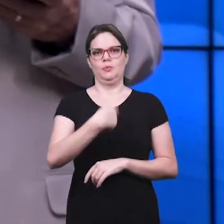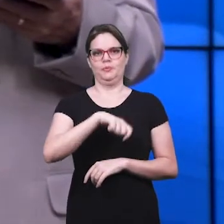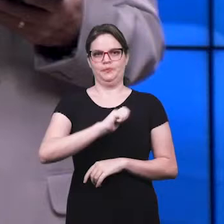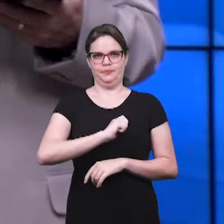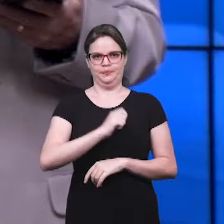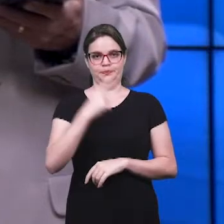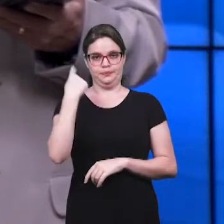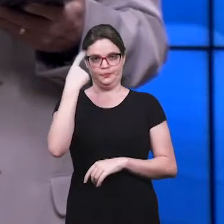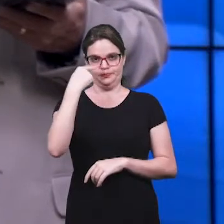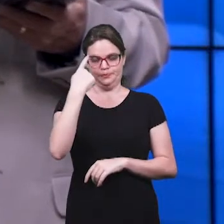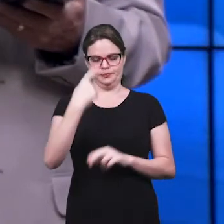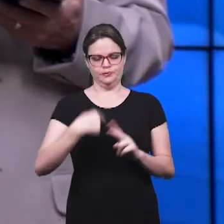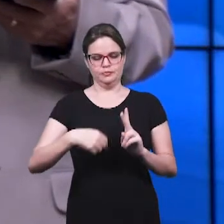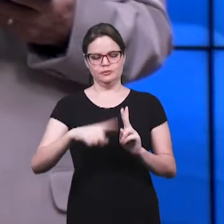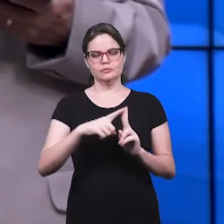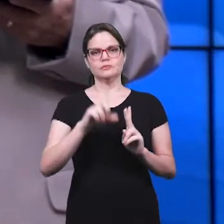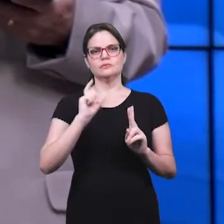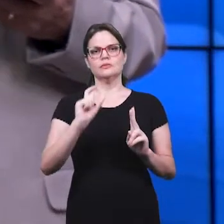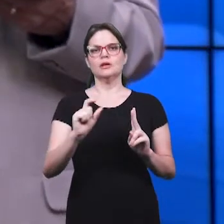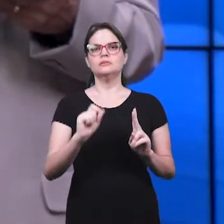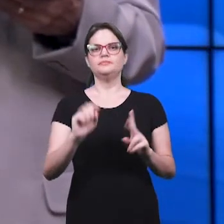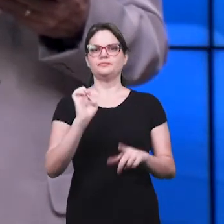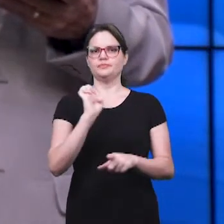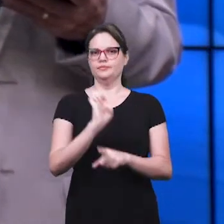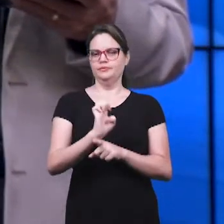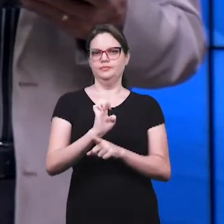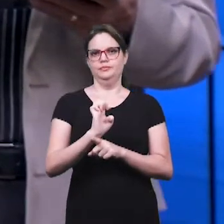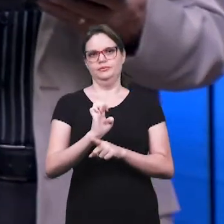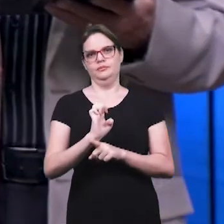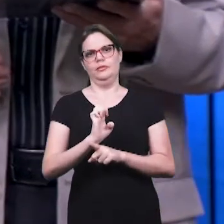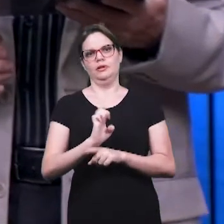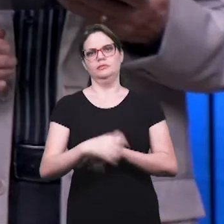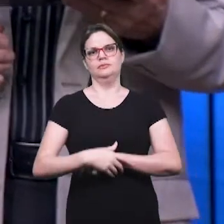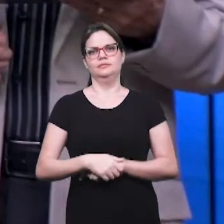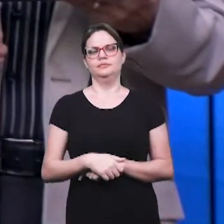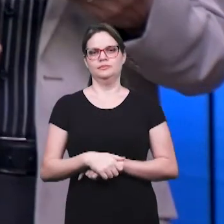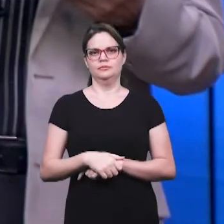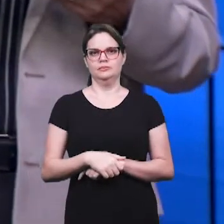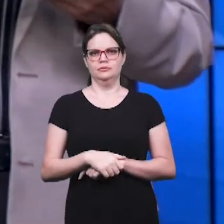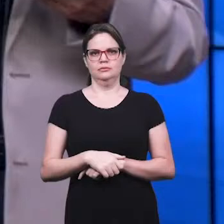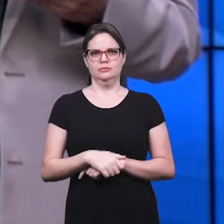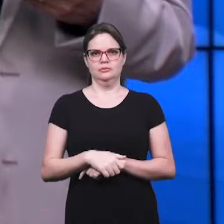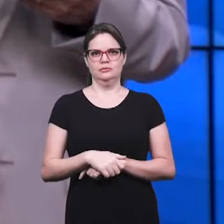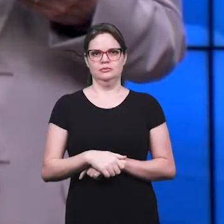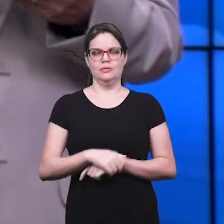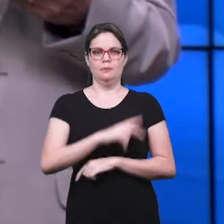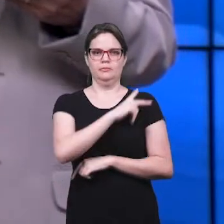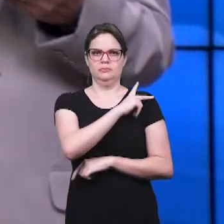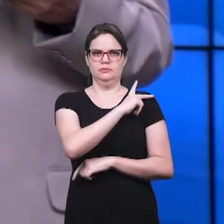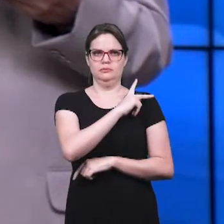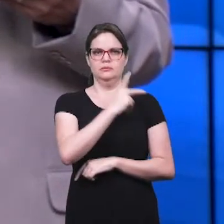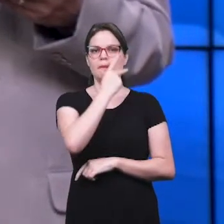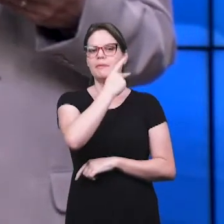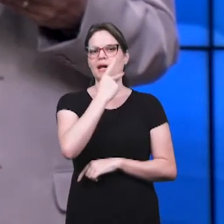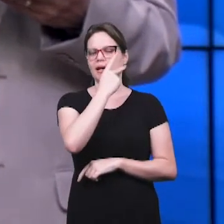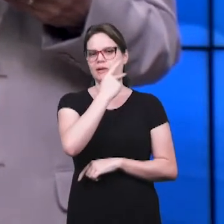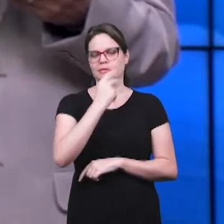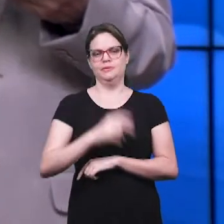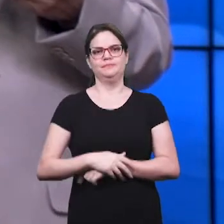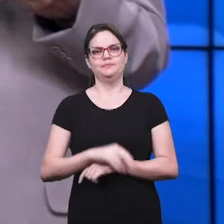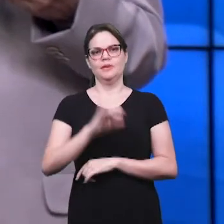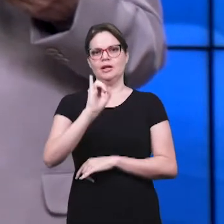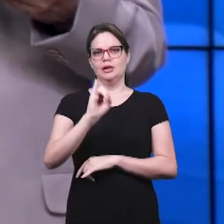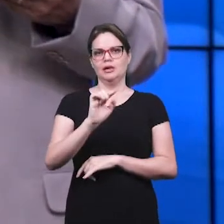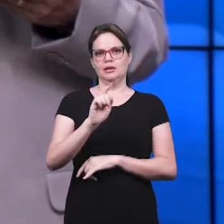depois, vamos para o estado da Paraíba, onde lá o Igor Ferraz, que é nosso irmão obreiro ali da